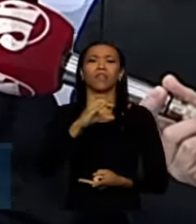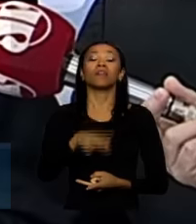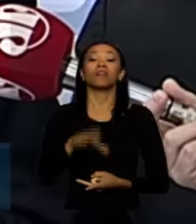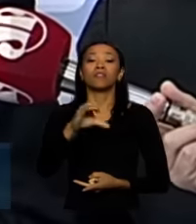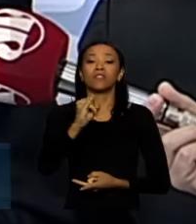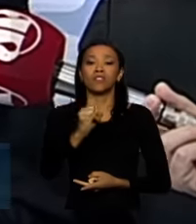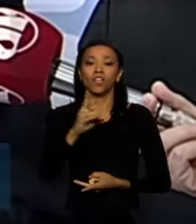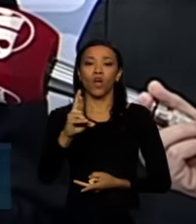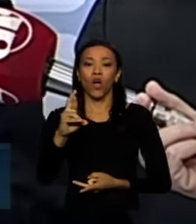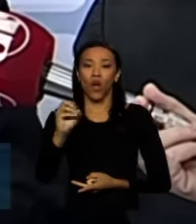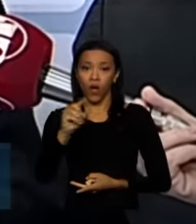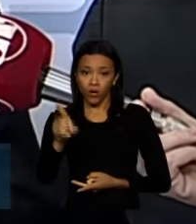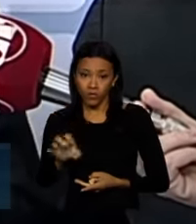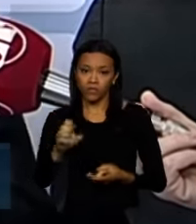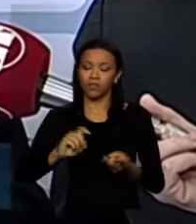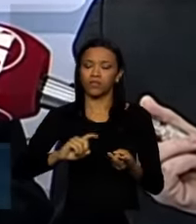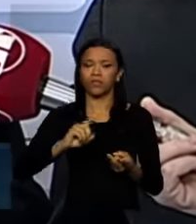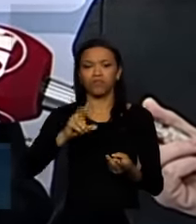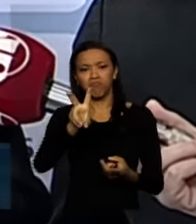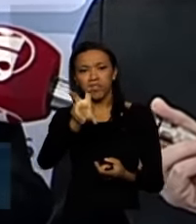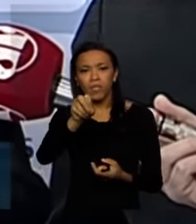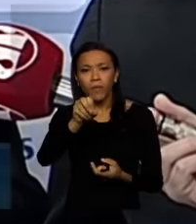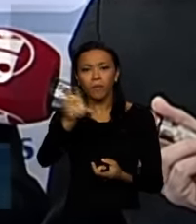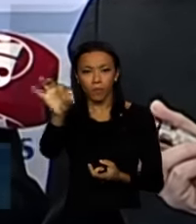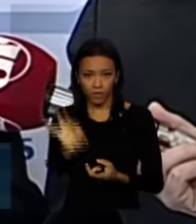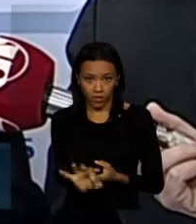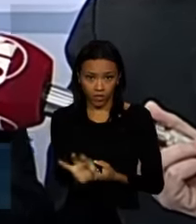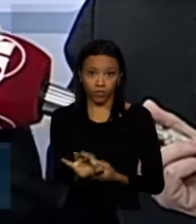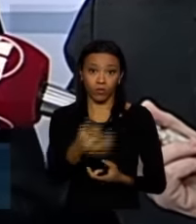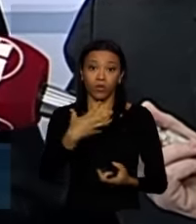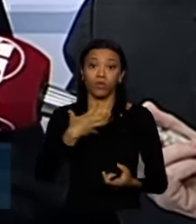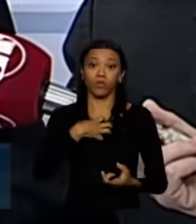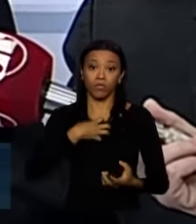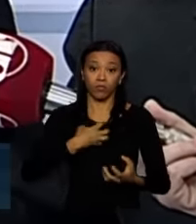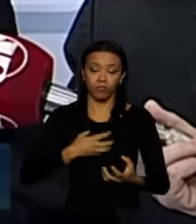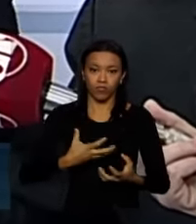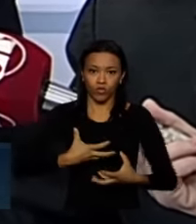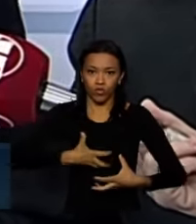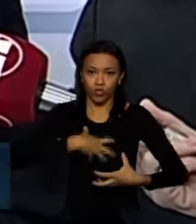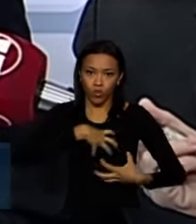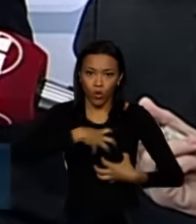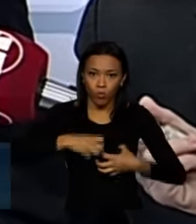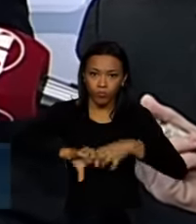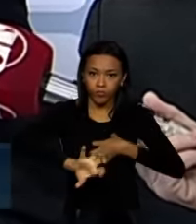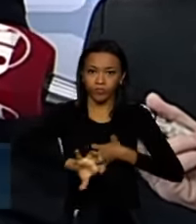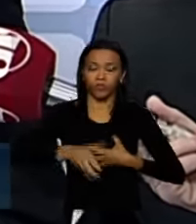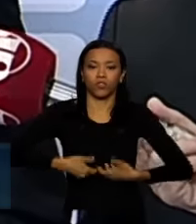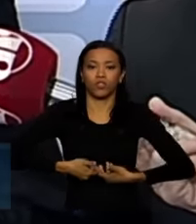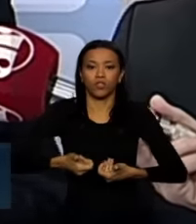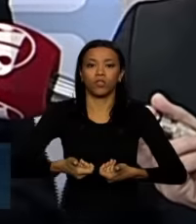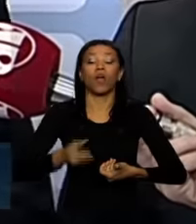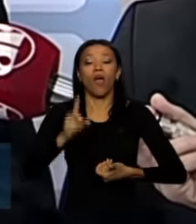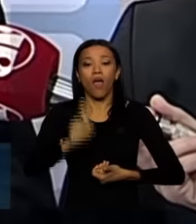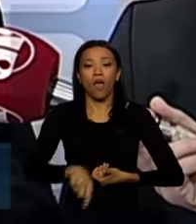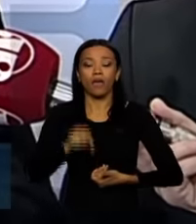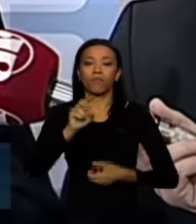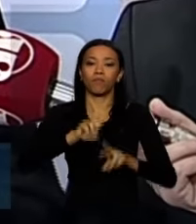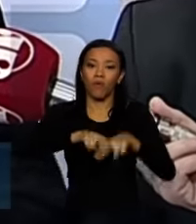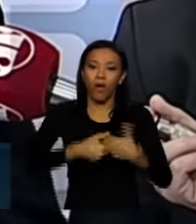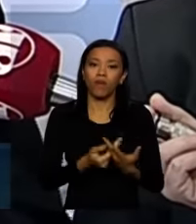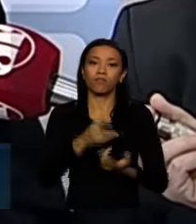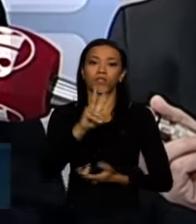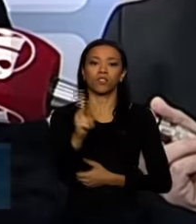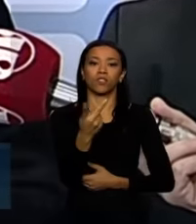transplante de 30 a 50% dos transplantes em adultos decorre de hepatites virais tudo isso nós